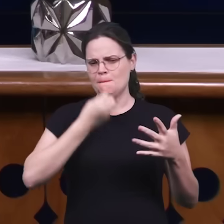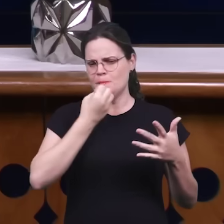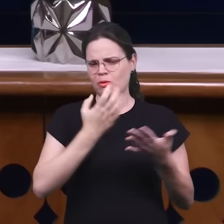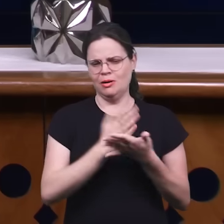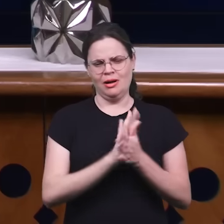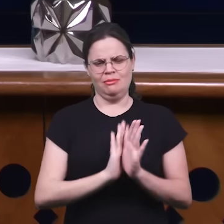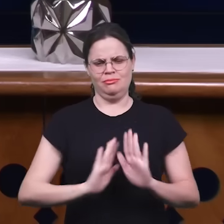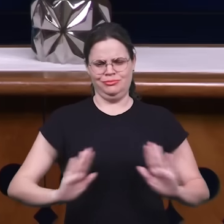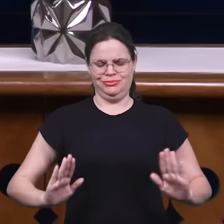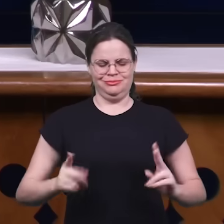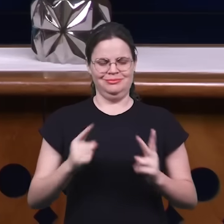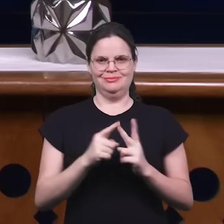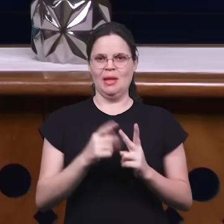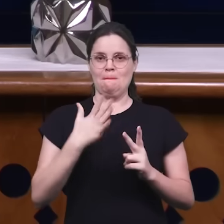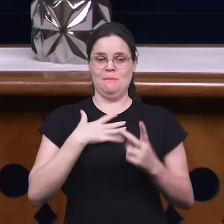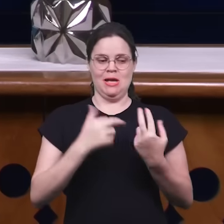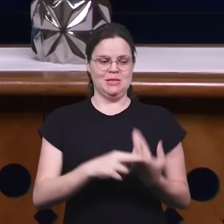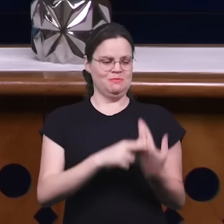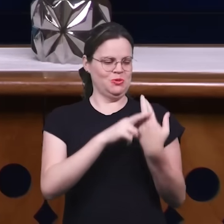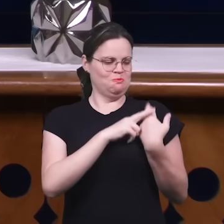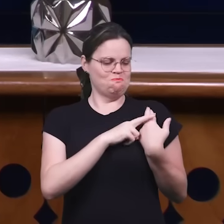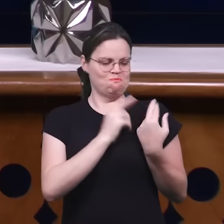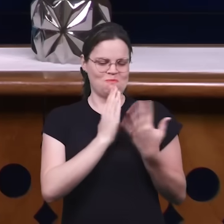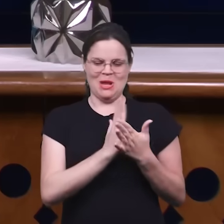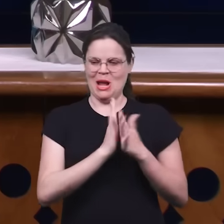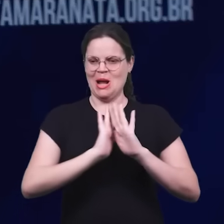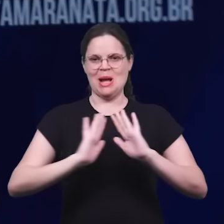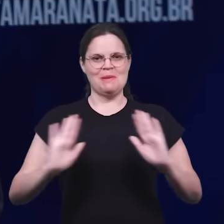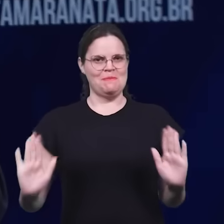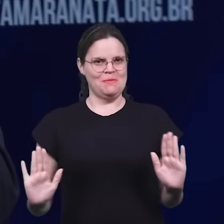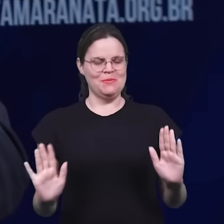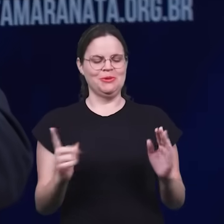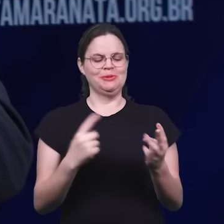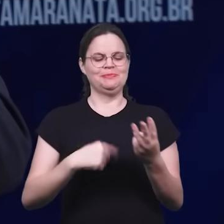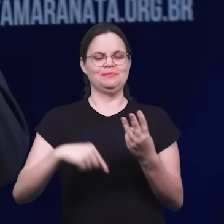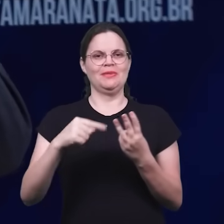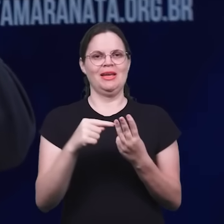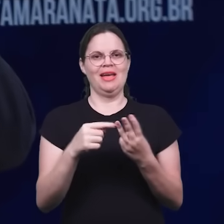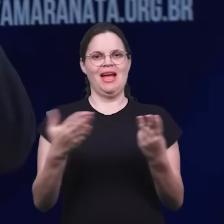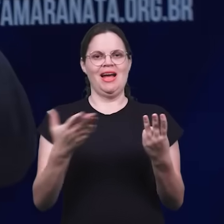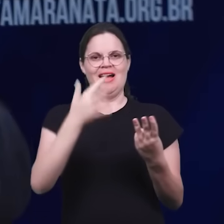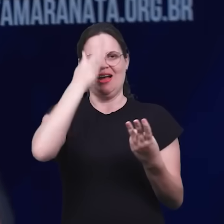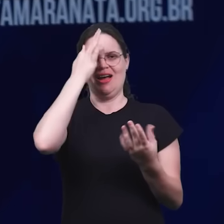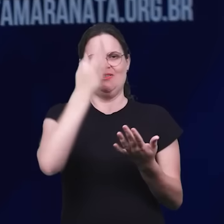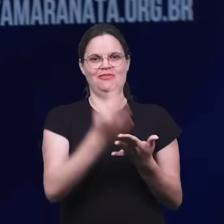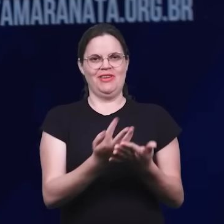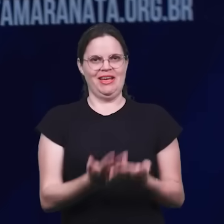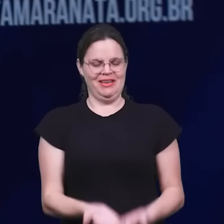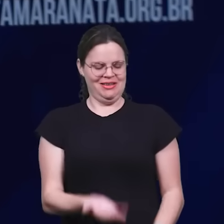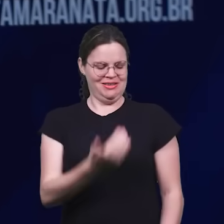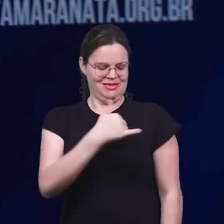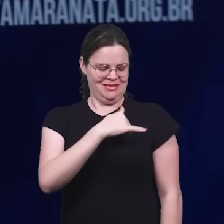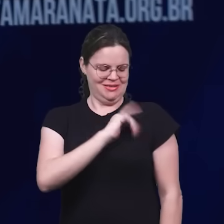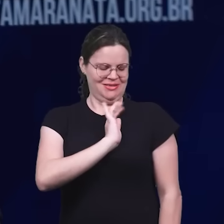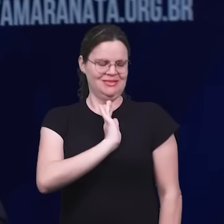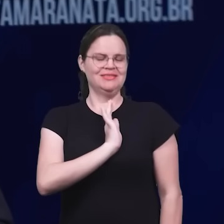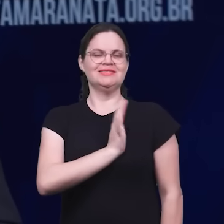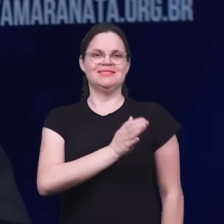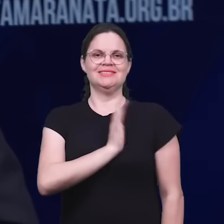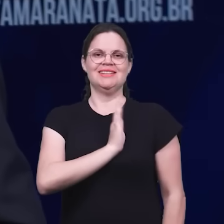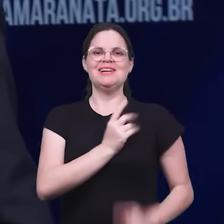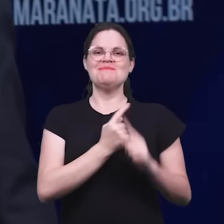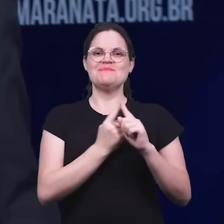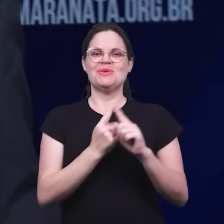acabei a carreira, cumpriu o seu chamado. Em oração ele subiu nesse lugar mais alto, porque a oração é